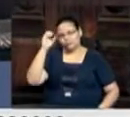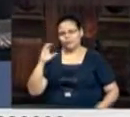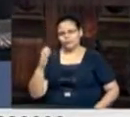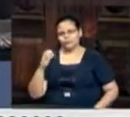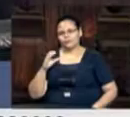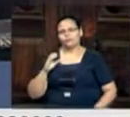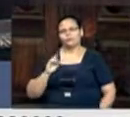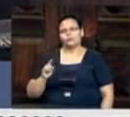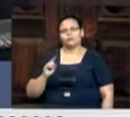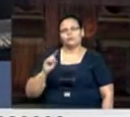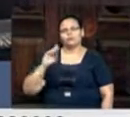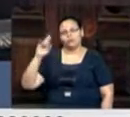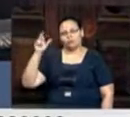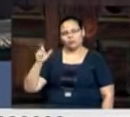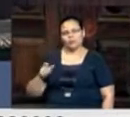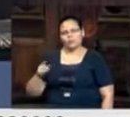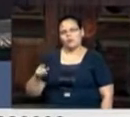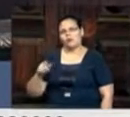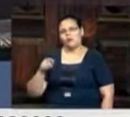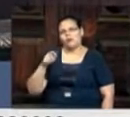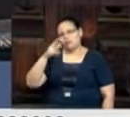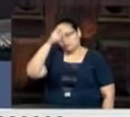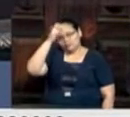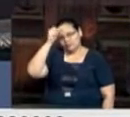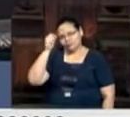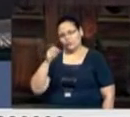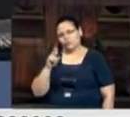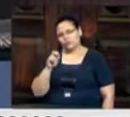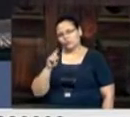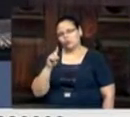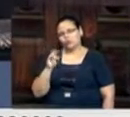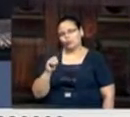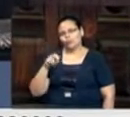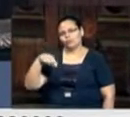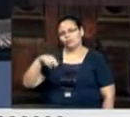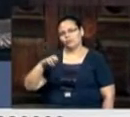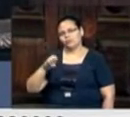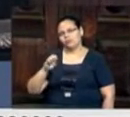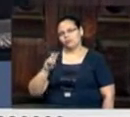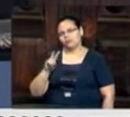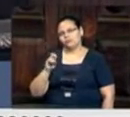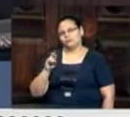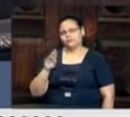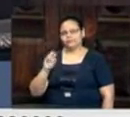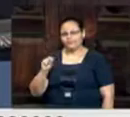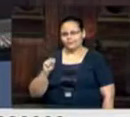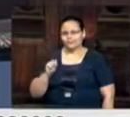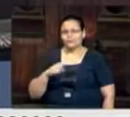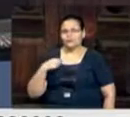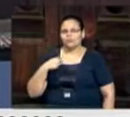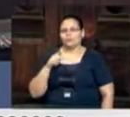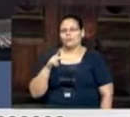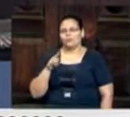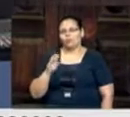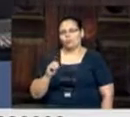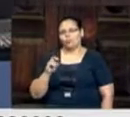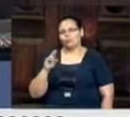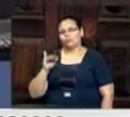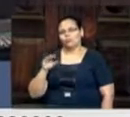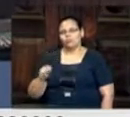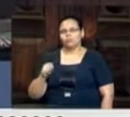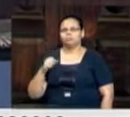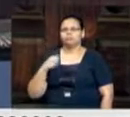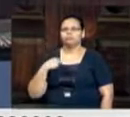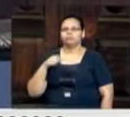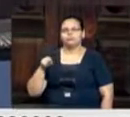Rodrigo Neves. E aí eu quero ir direto ao ponto. Paulo Ramos me contemplou, quero ir direto ao